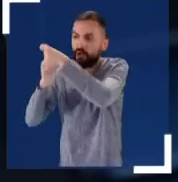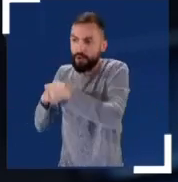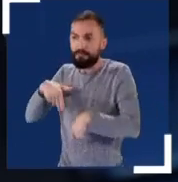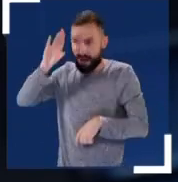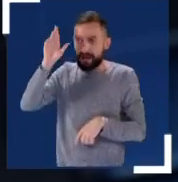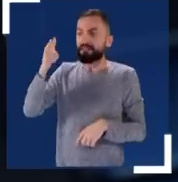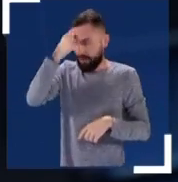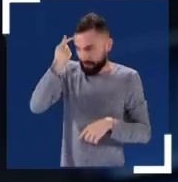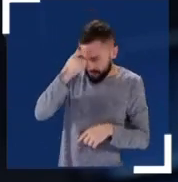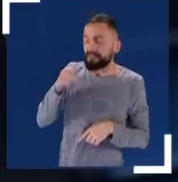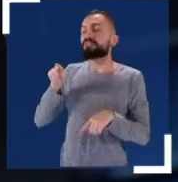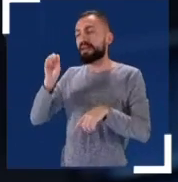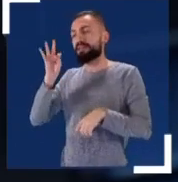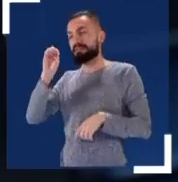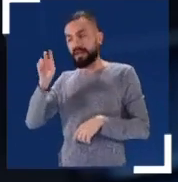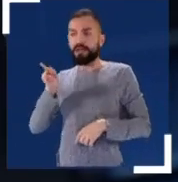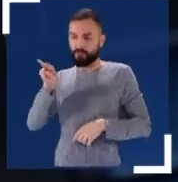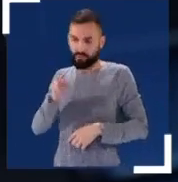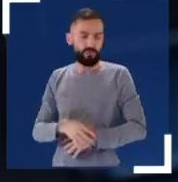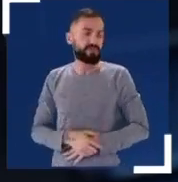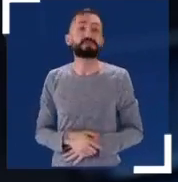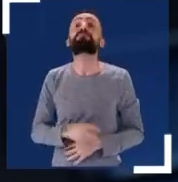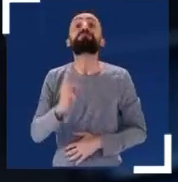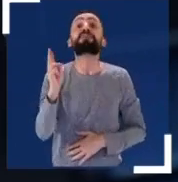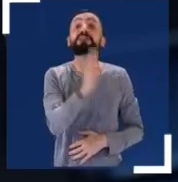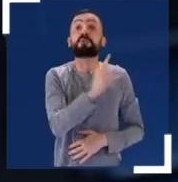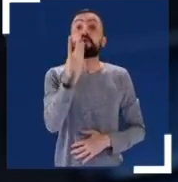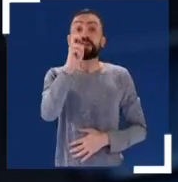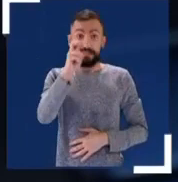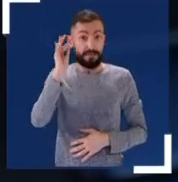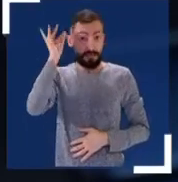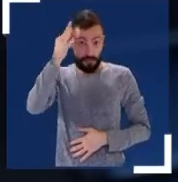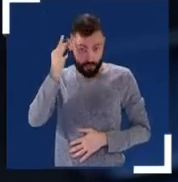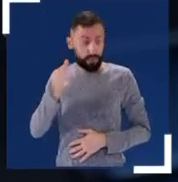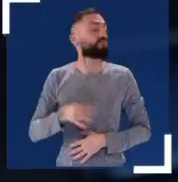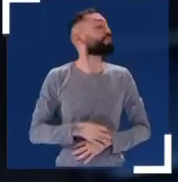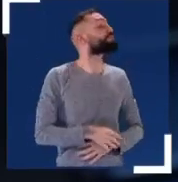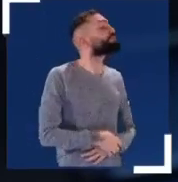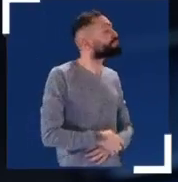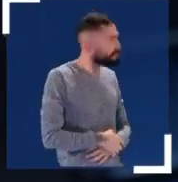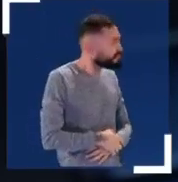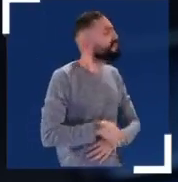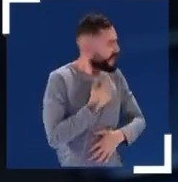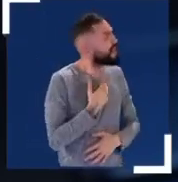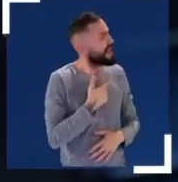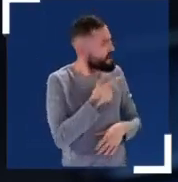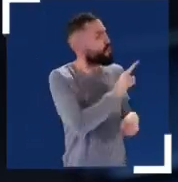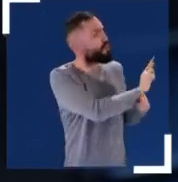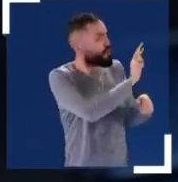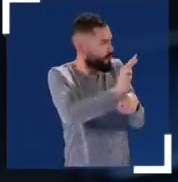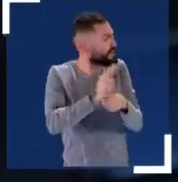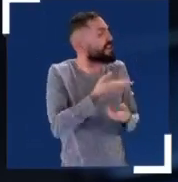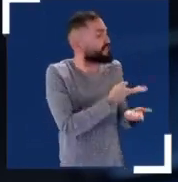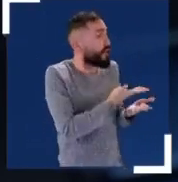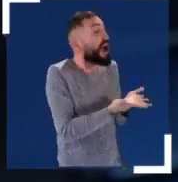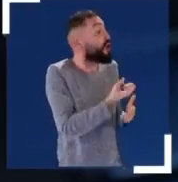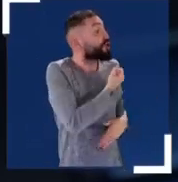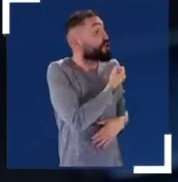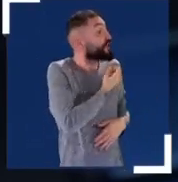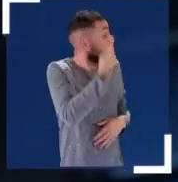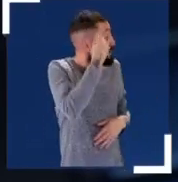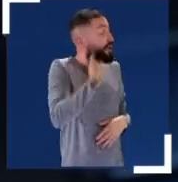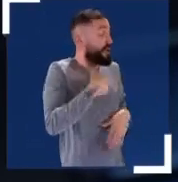sua tréplica, por favor, 45 segundos. Eu cuidei das ETECs e FATECs em todo o Estado, são as melhores notas de São Paulo durante esses últimos anos,